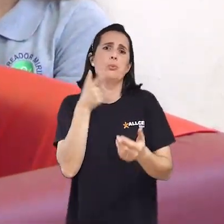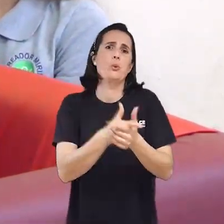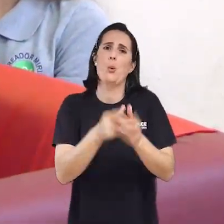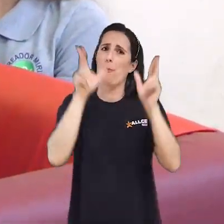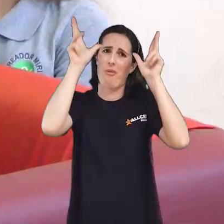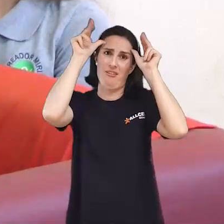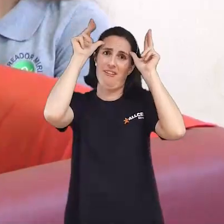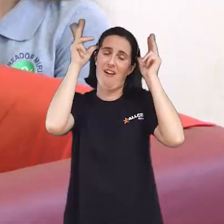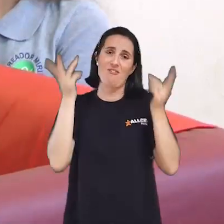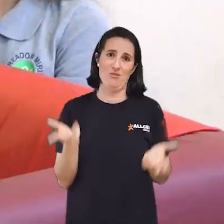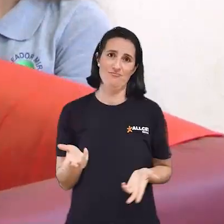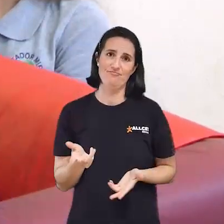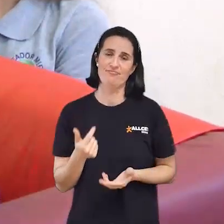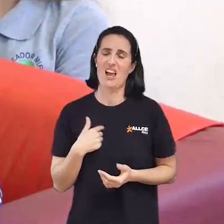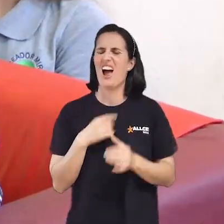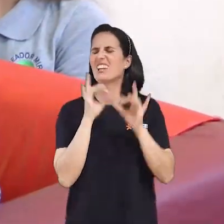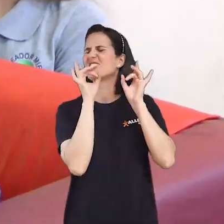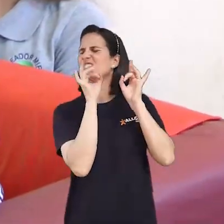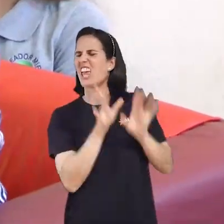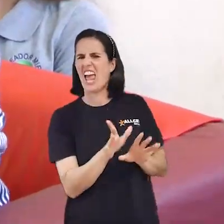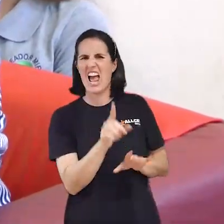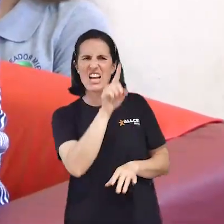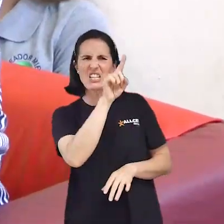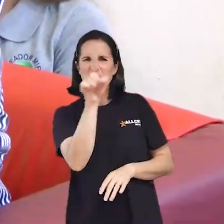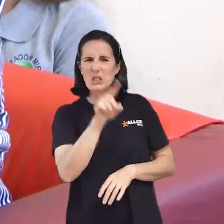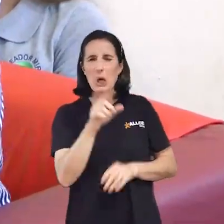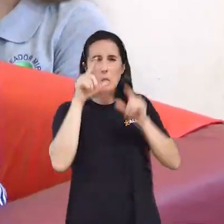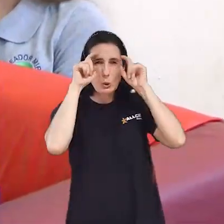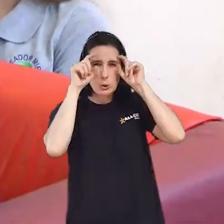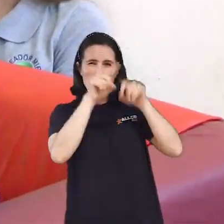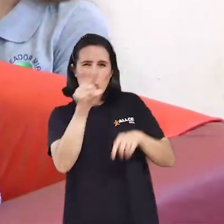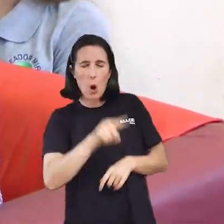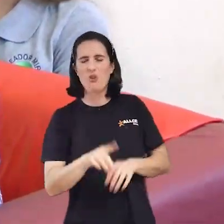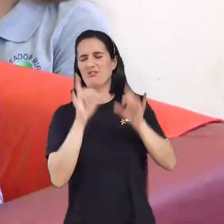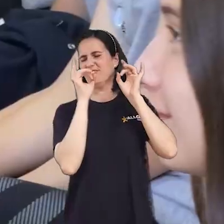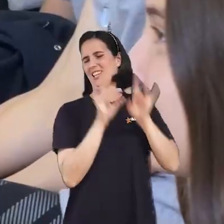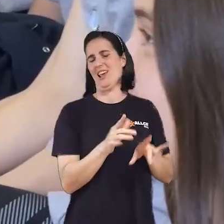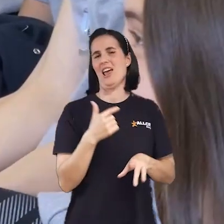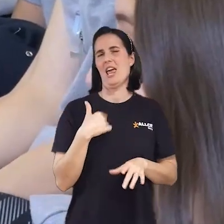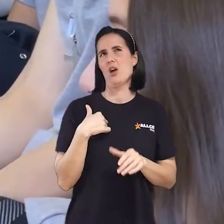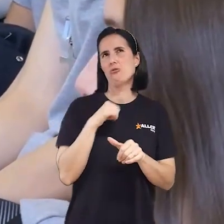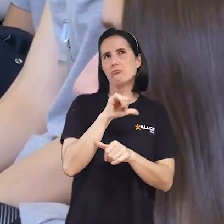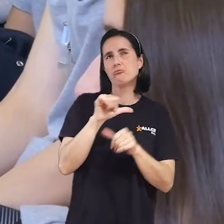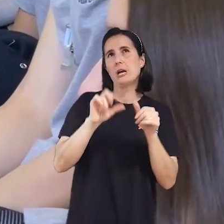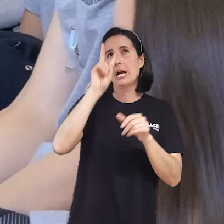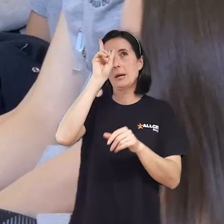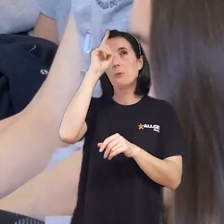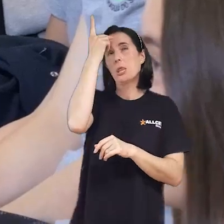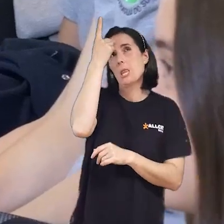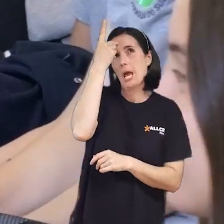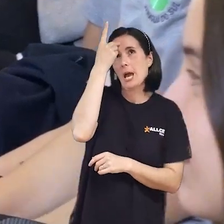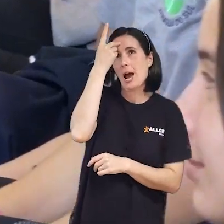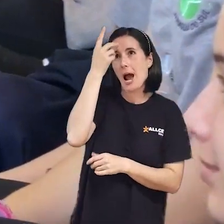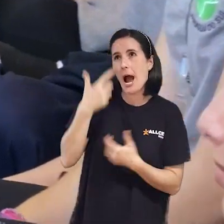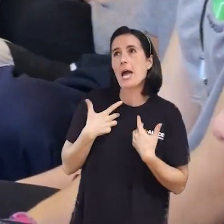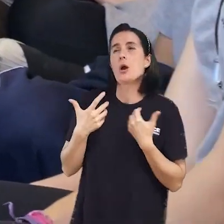foi passando a idade e eu fui descobrir que cavalo custava muito caro. Aí eu me dei conta, André, que eu nunca